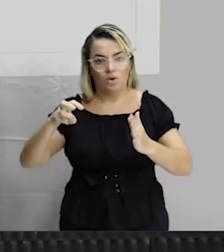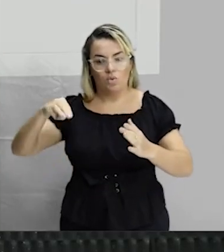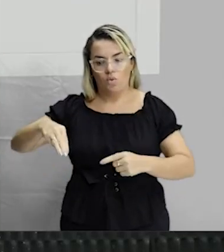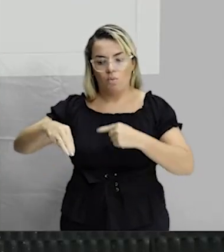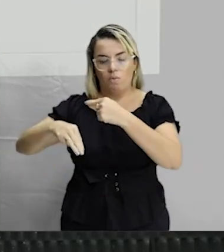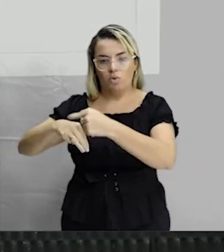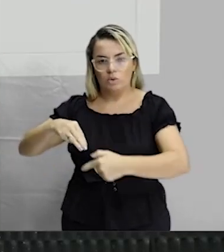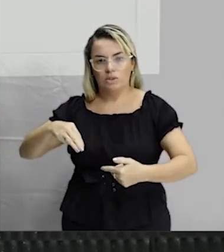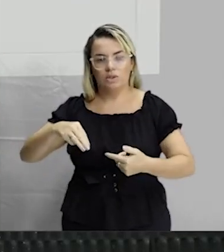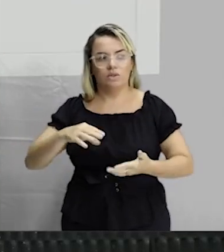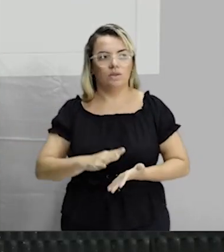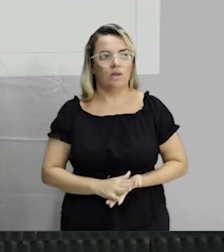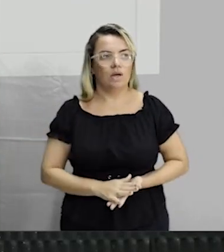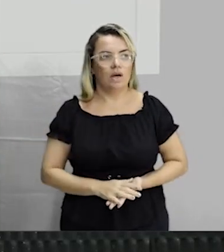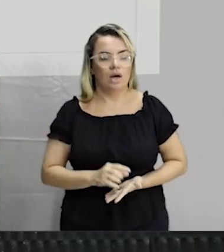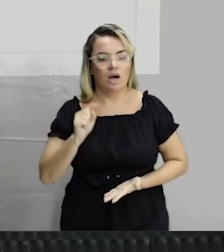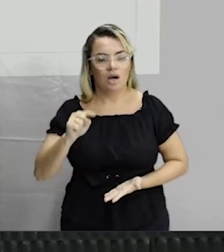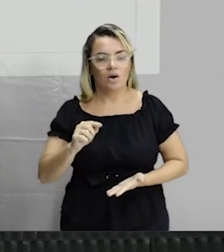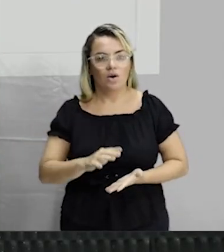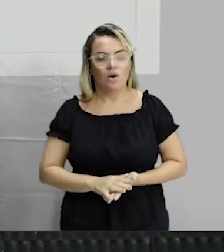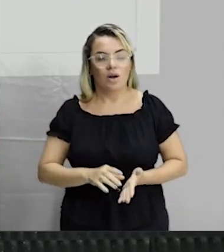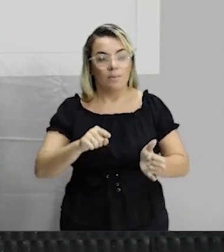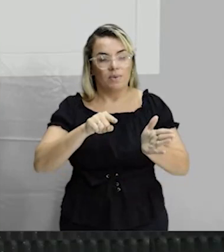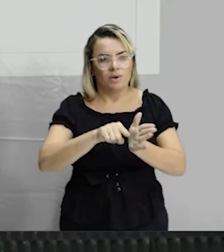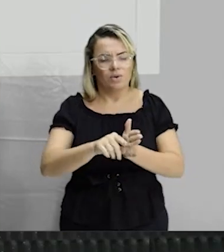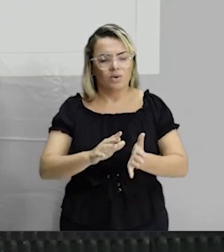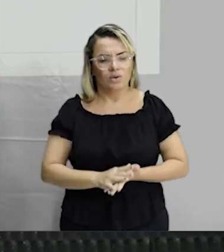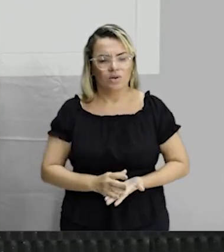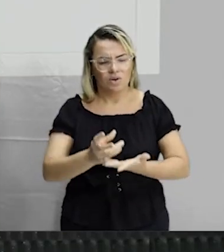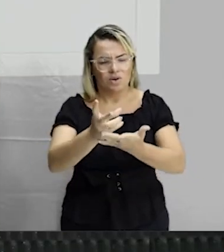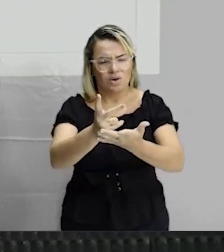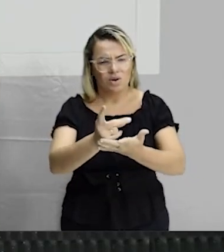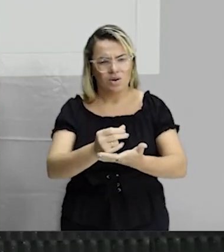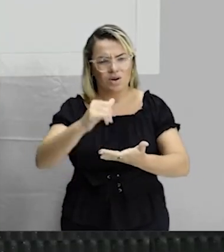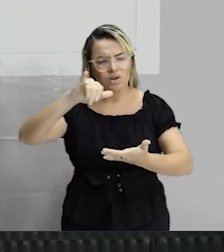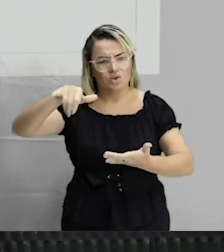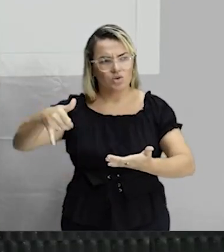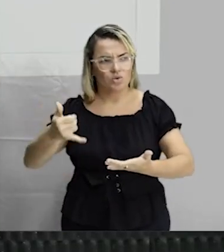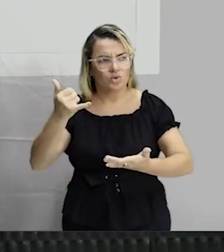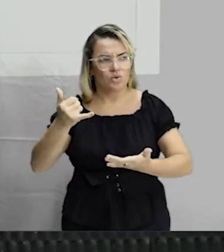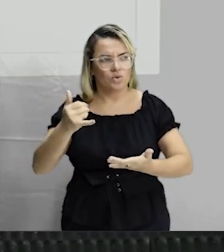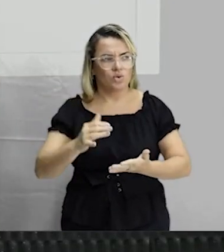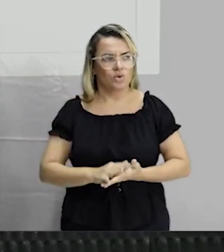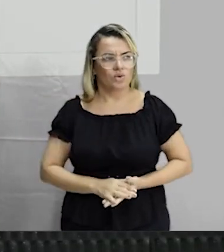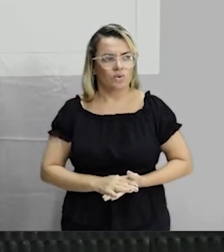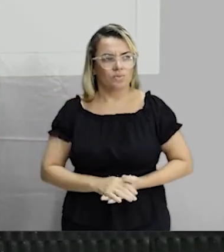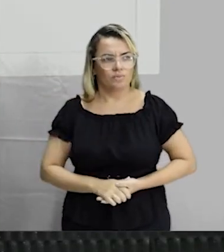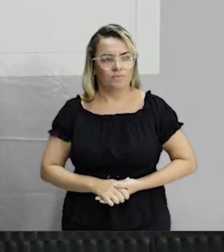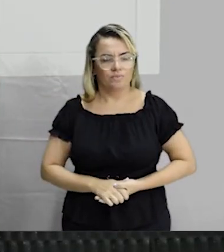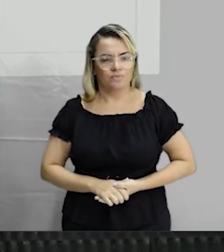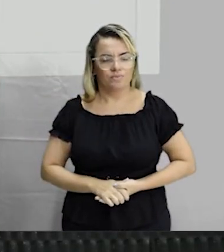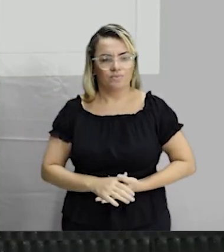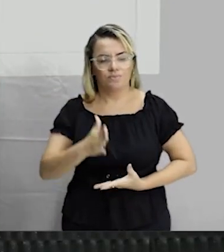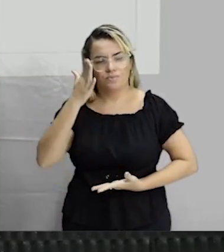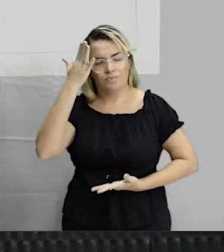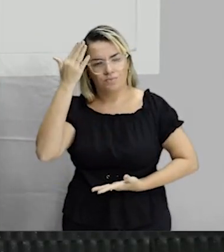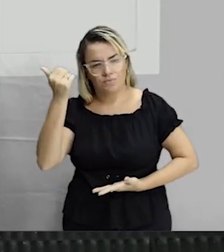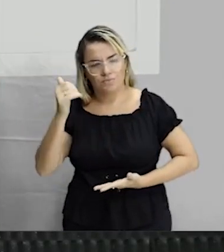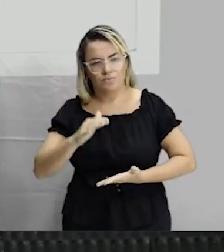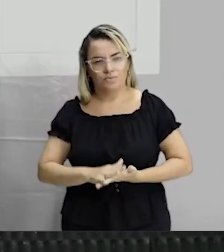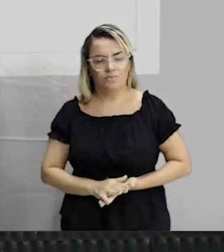quanto receberá de juros. Ele quer saber quanto é os juros. Ora, a gente sabe que